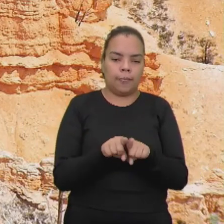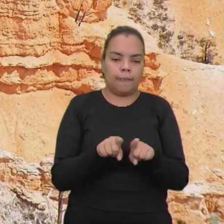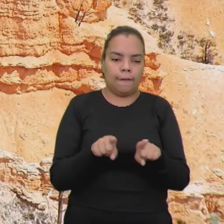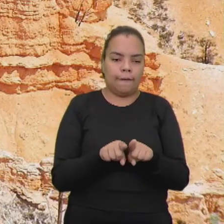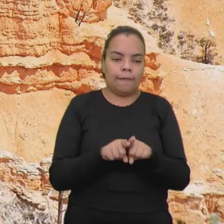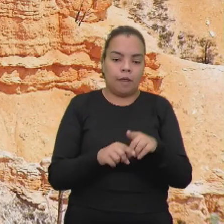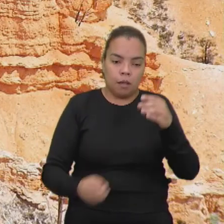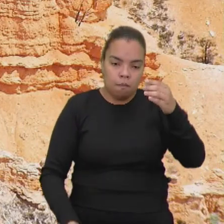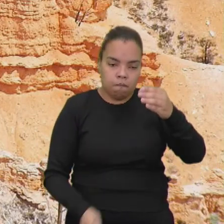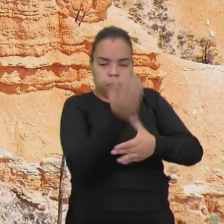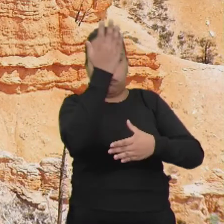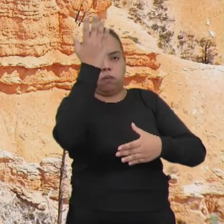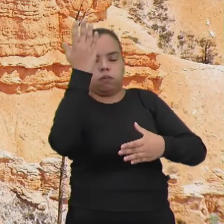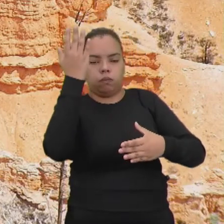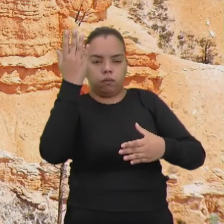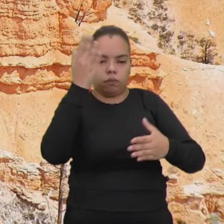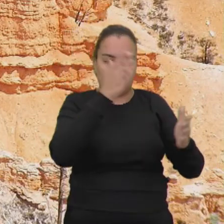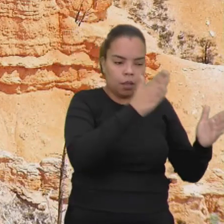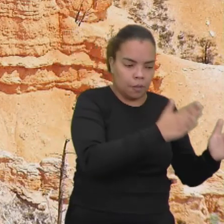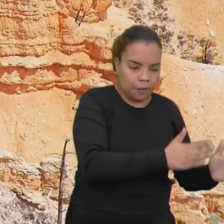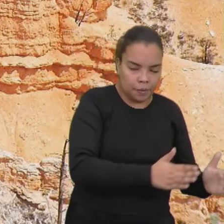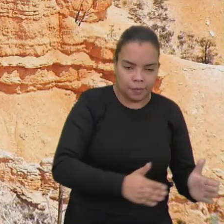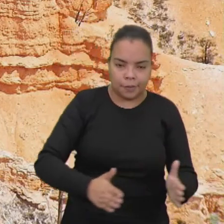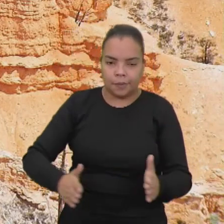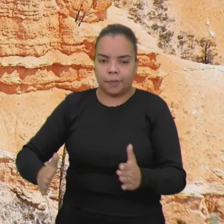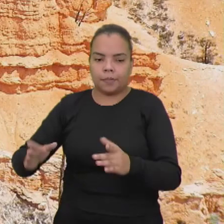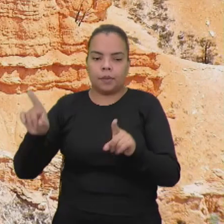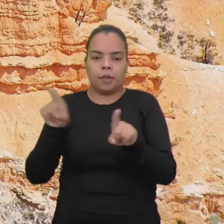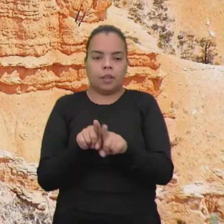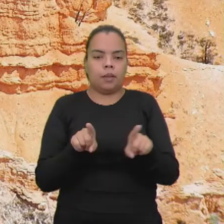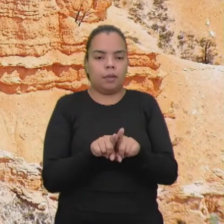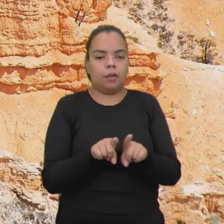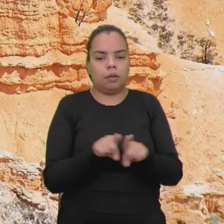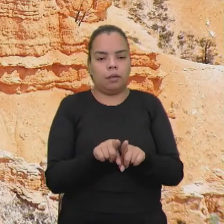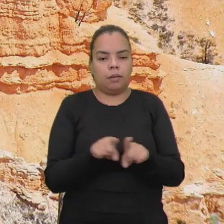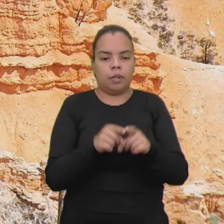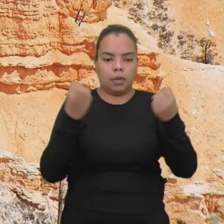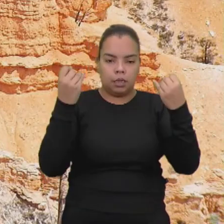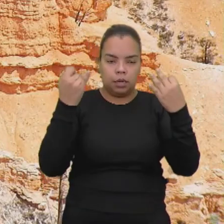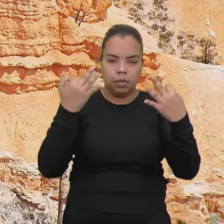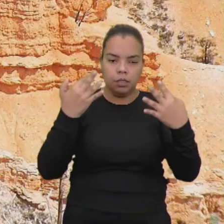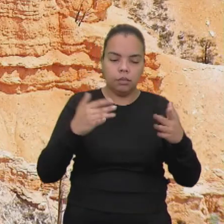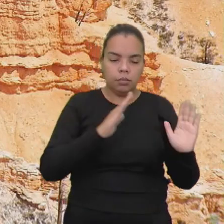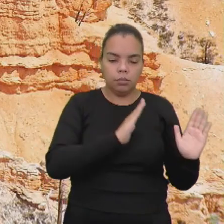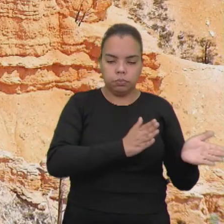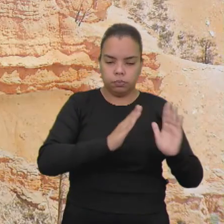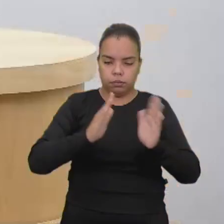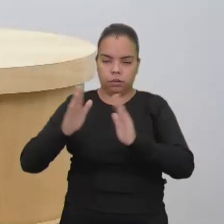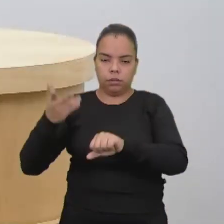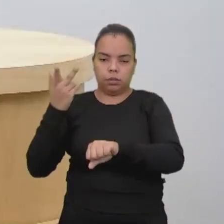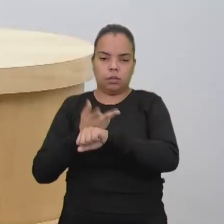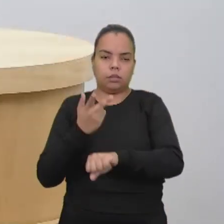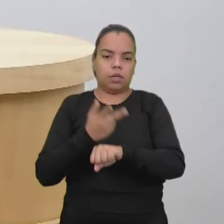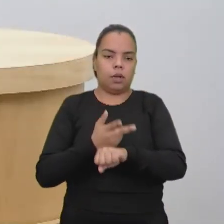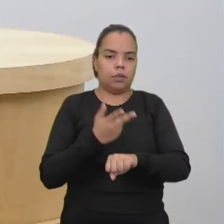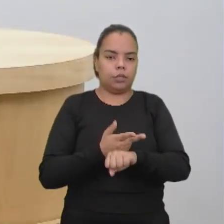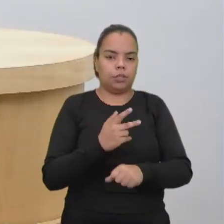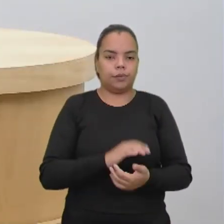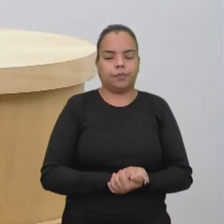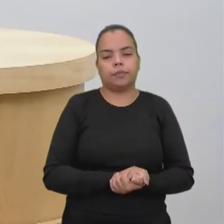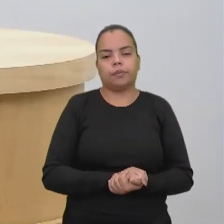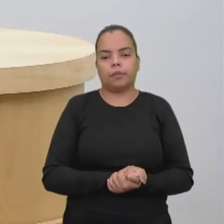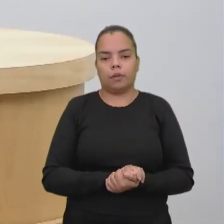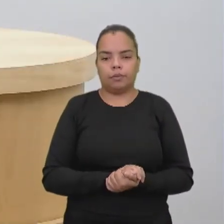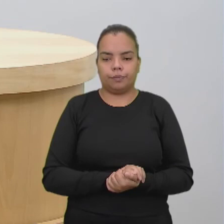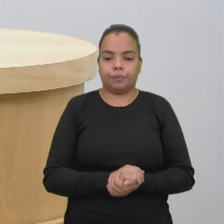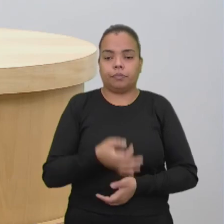erosão, transporte e deposição, para explicar o ciclo das rochas. Entenderam? Então, é